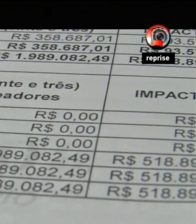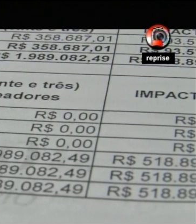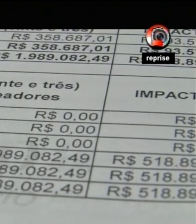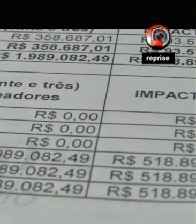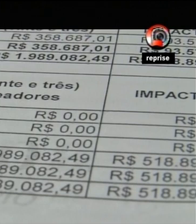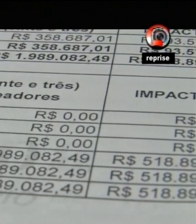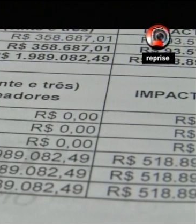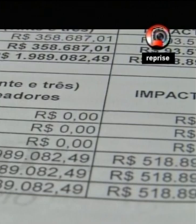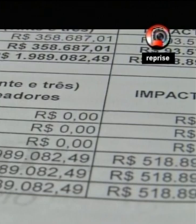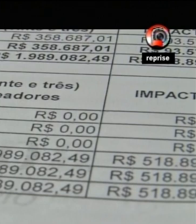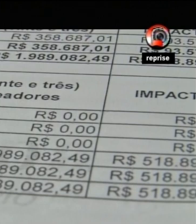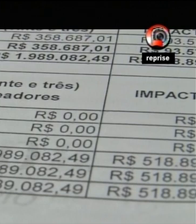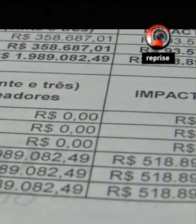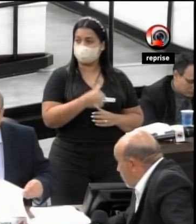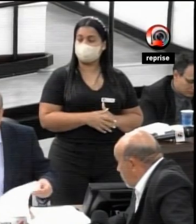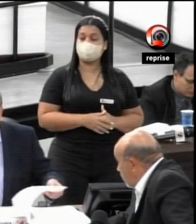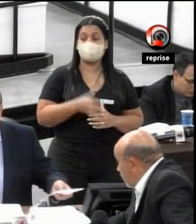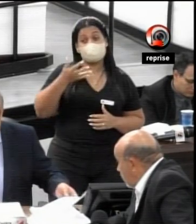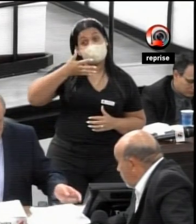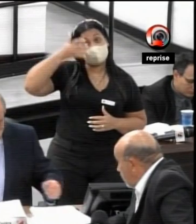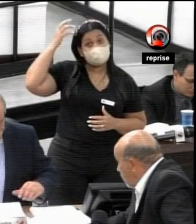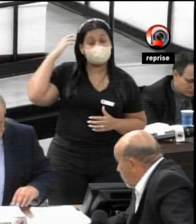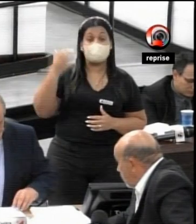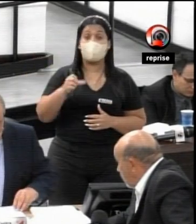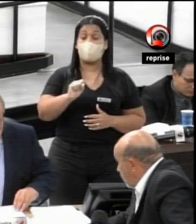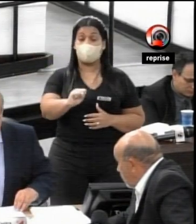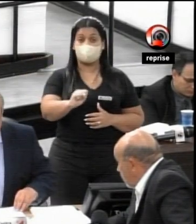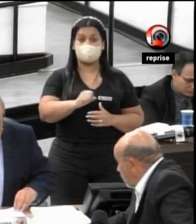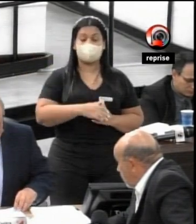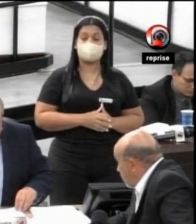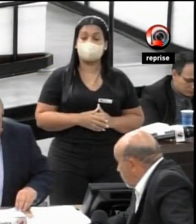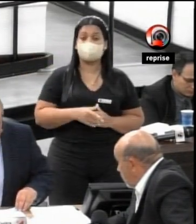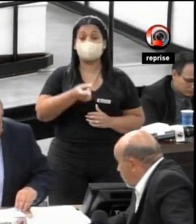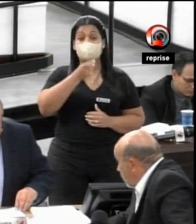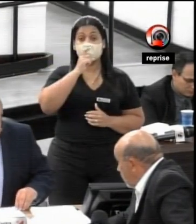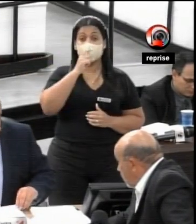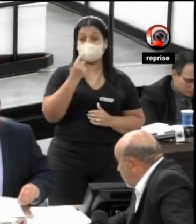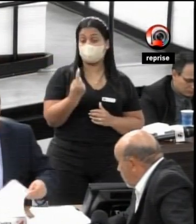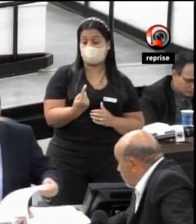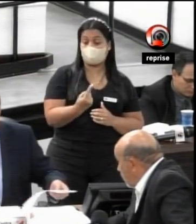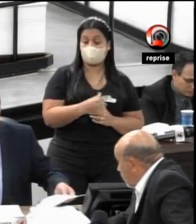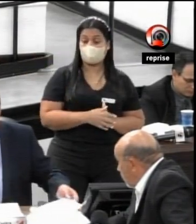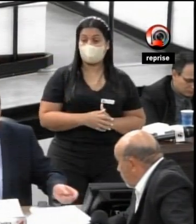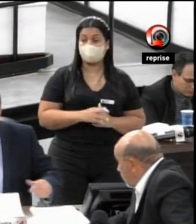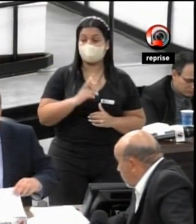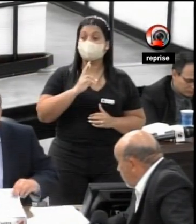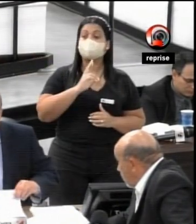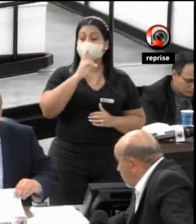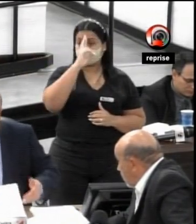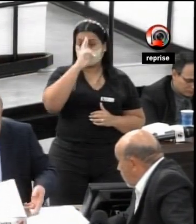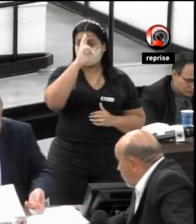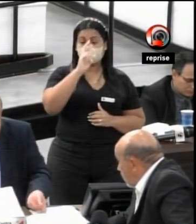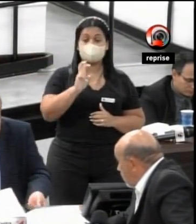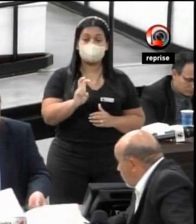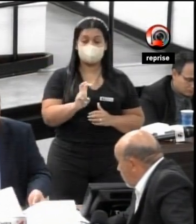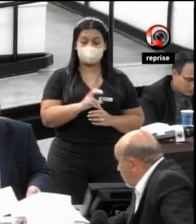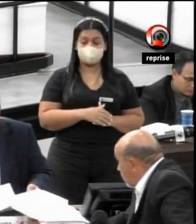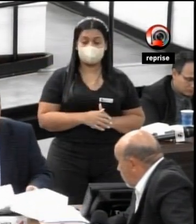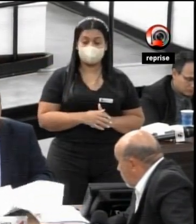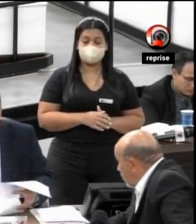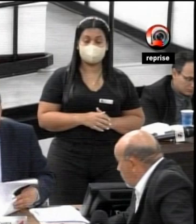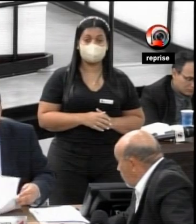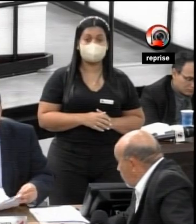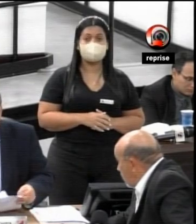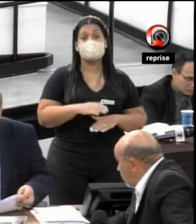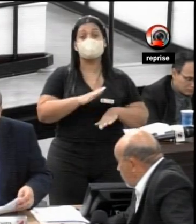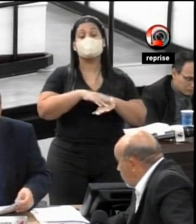a R$ 2 milhões anuais. O vereador Paulo Paulera, presidente eleito para o biênio 2023-2024 na Câmara,